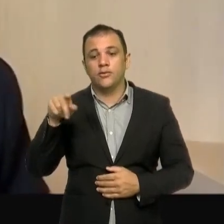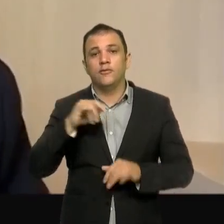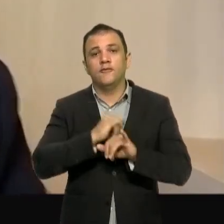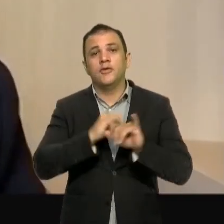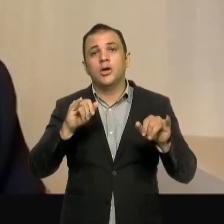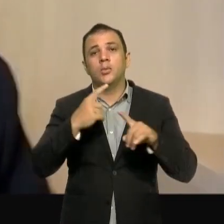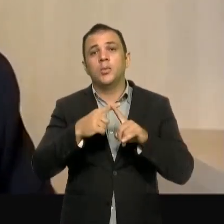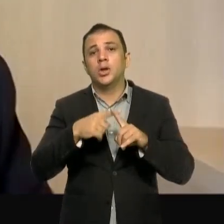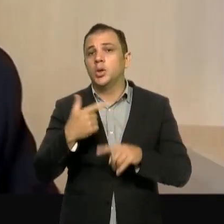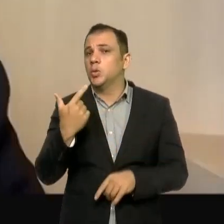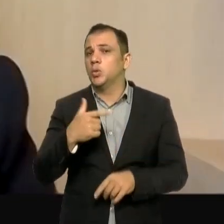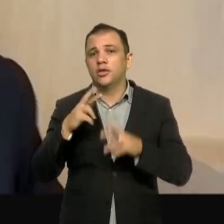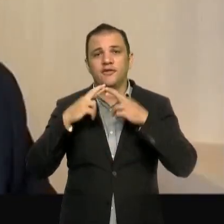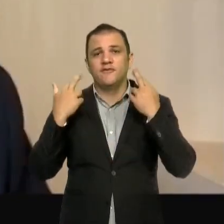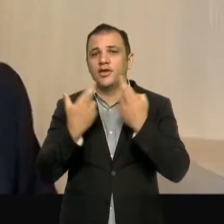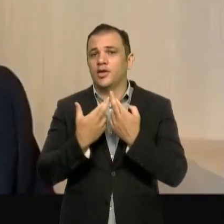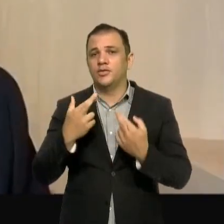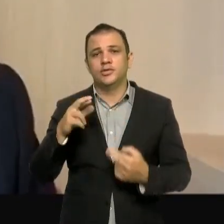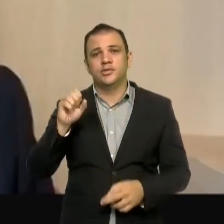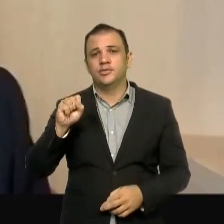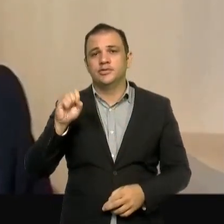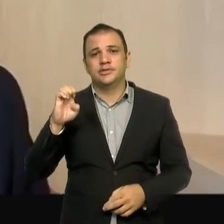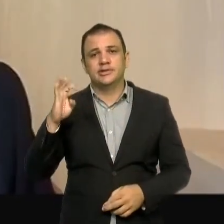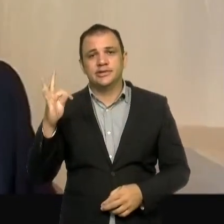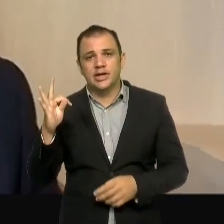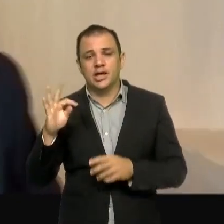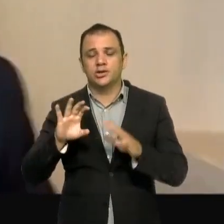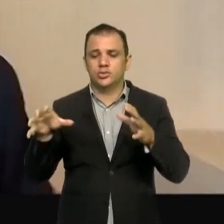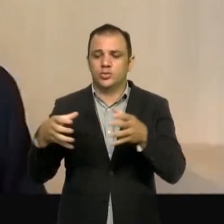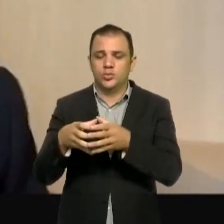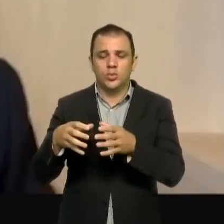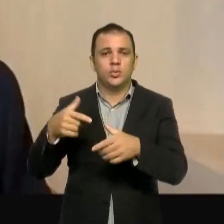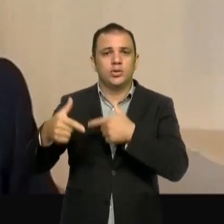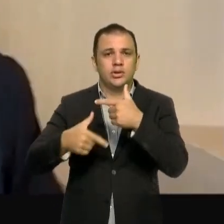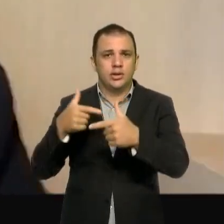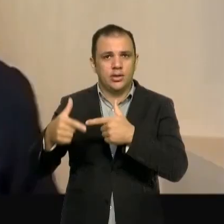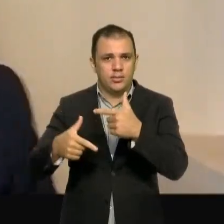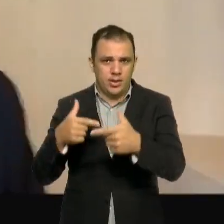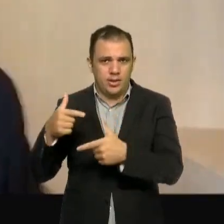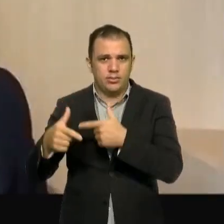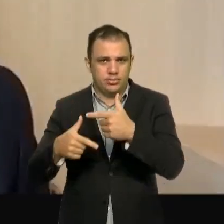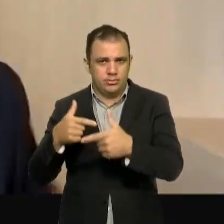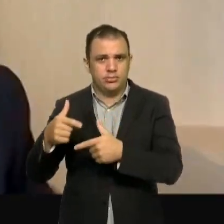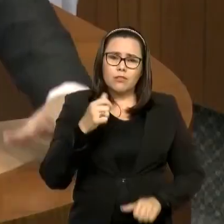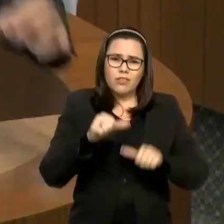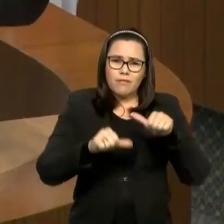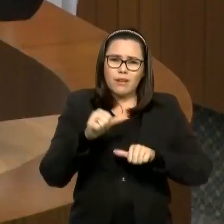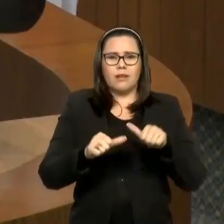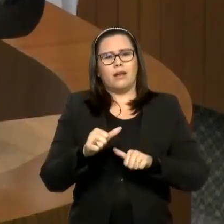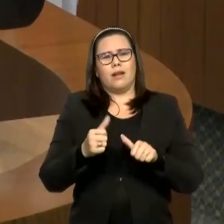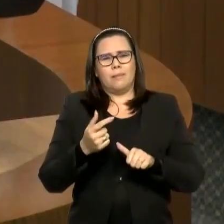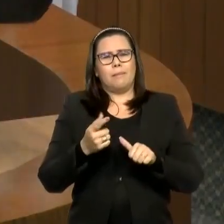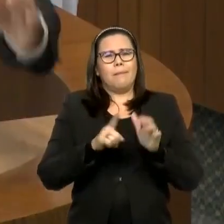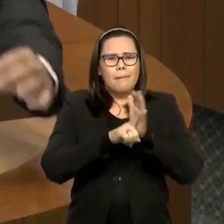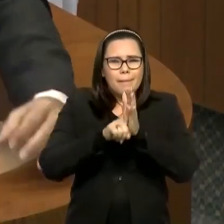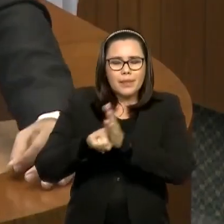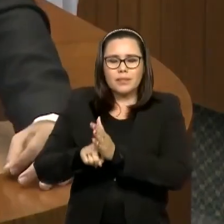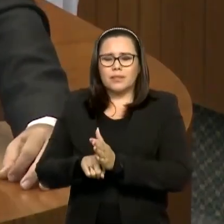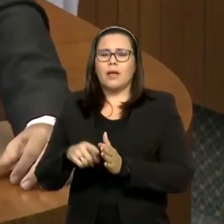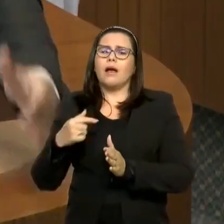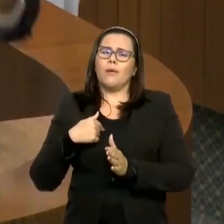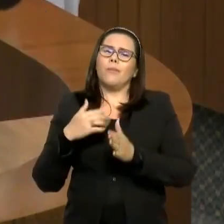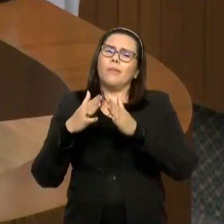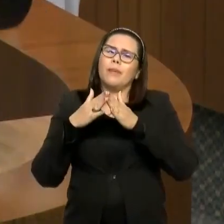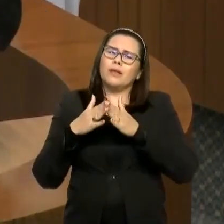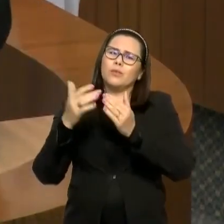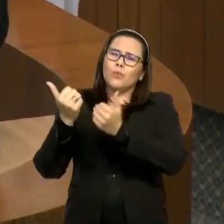reunião nenhuma com o SET, com os trabalhadores de transporte público, e ele anunciou que seria 30 centavos. O deputado Eric Costa relatou